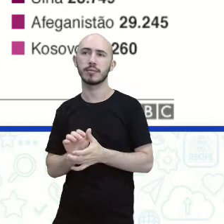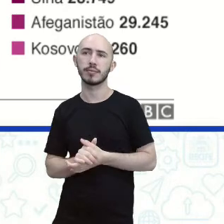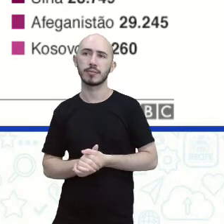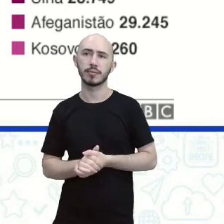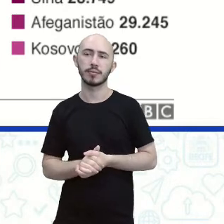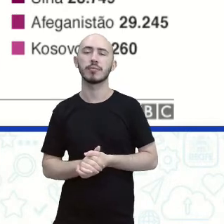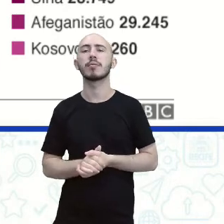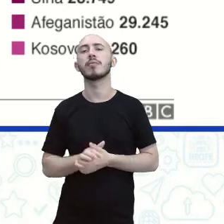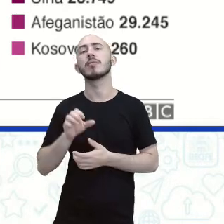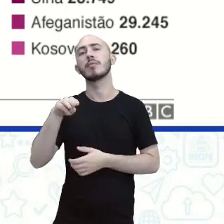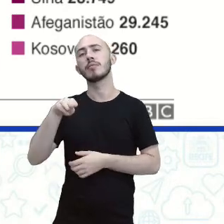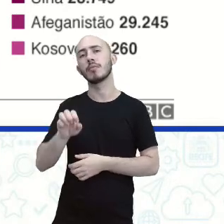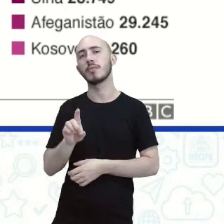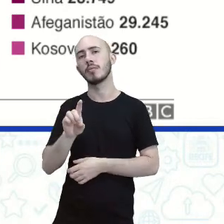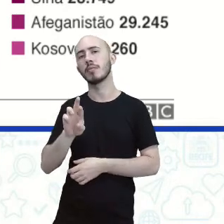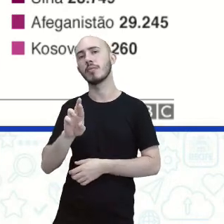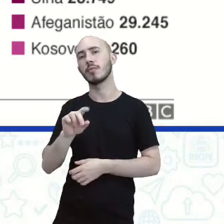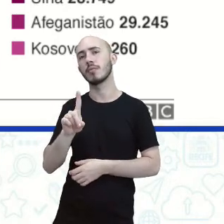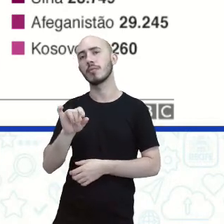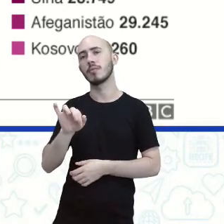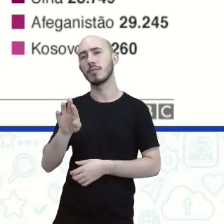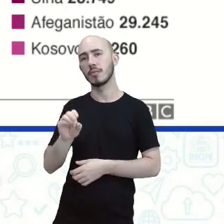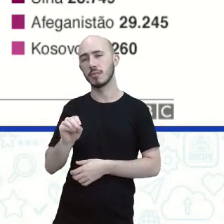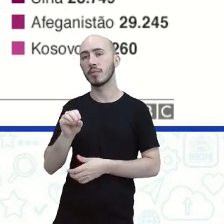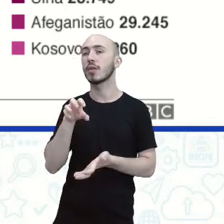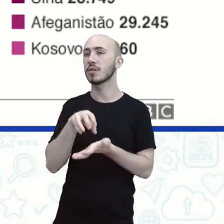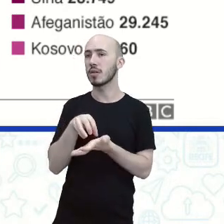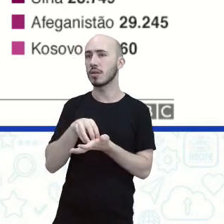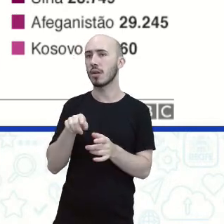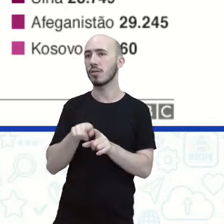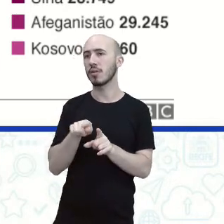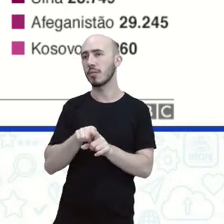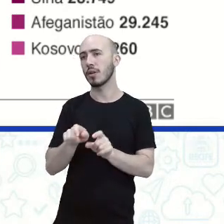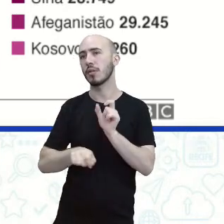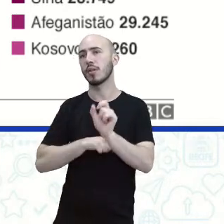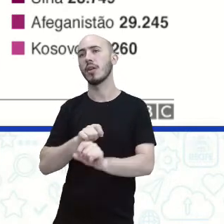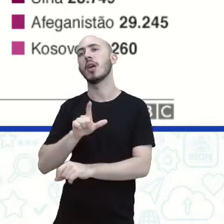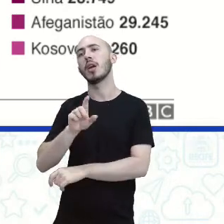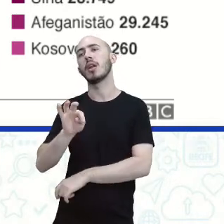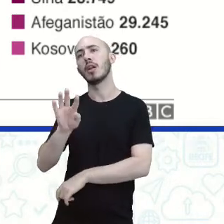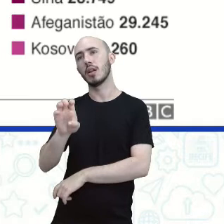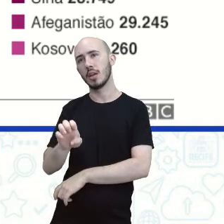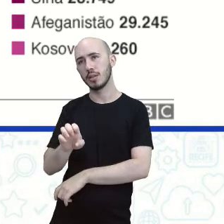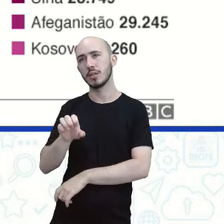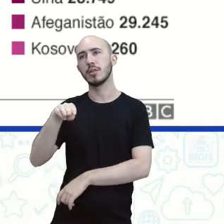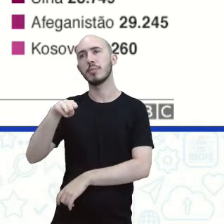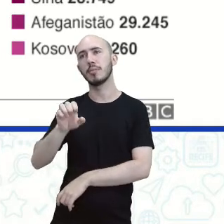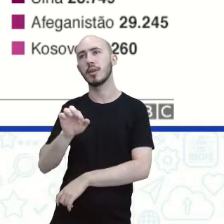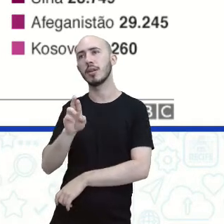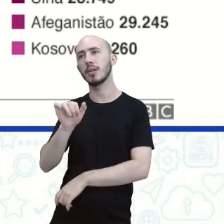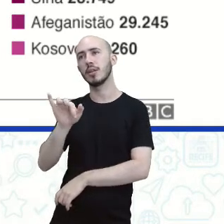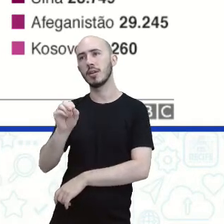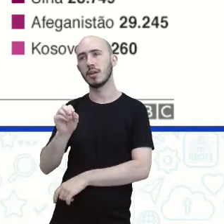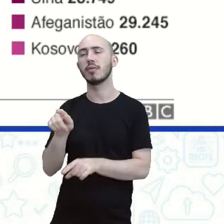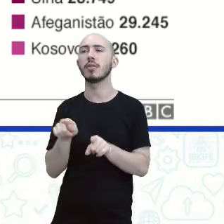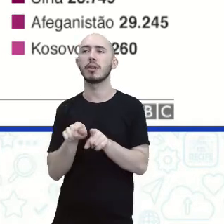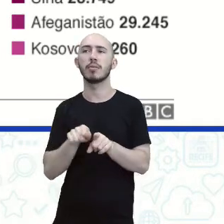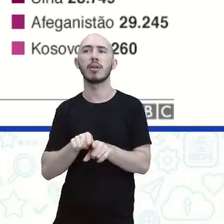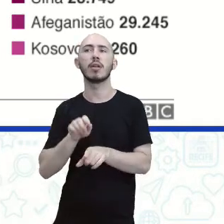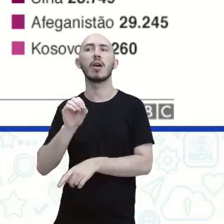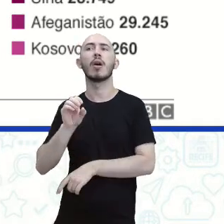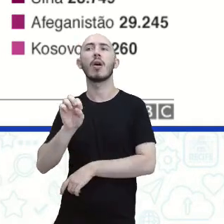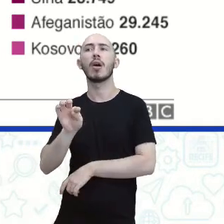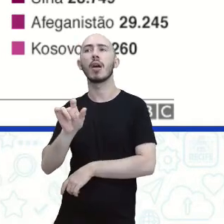Leste Meridiano e Oeste dos Balcãs, tá vendo? As três principais nações de origem, tá?